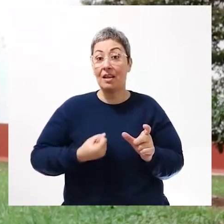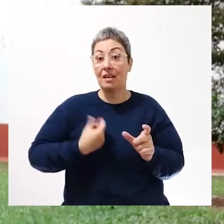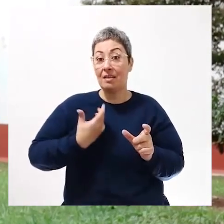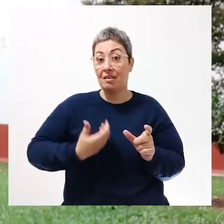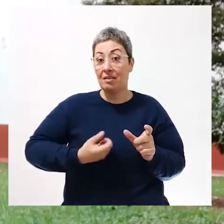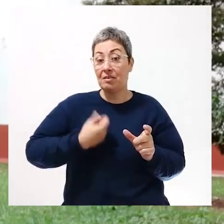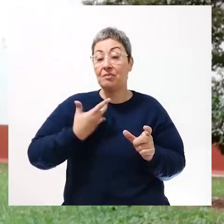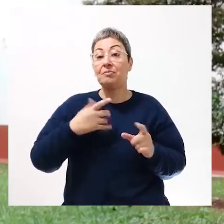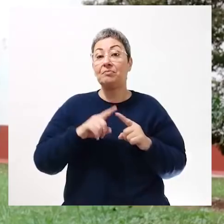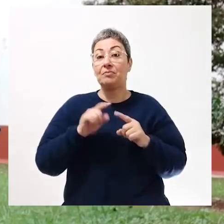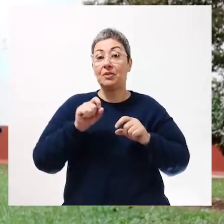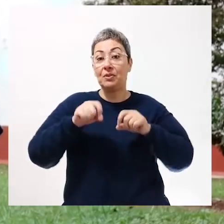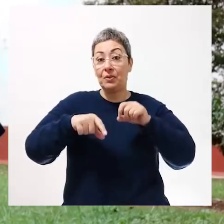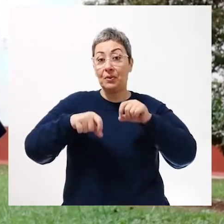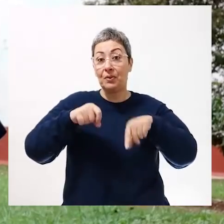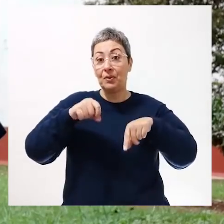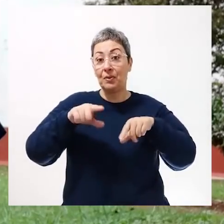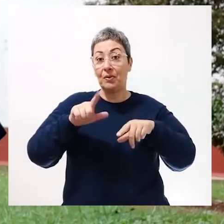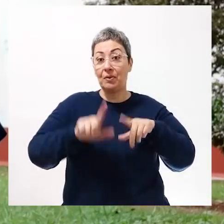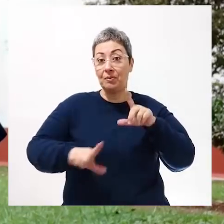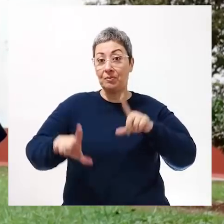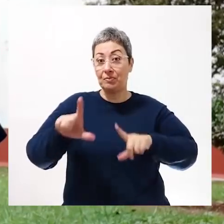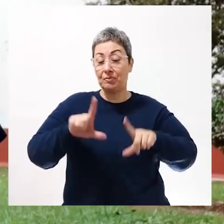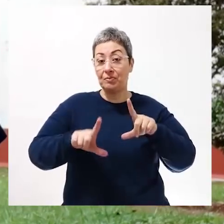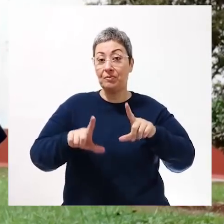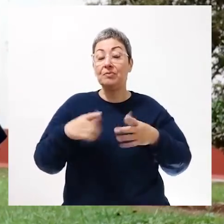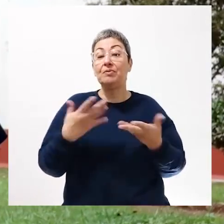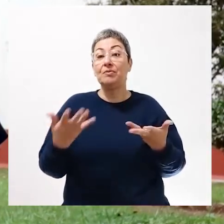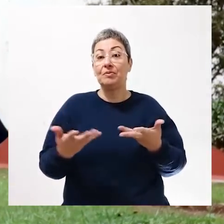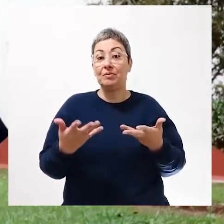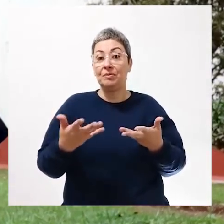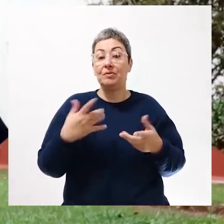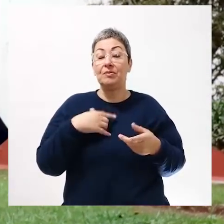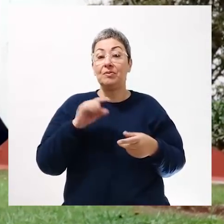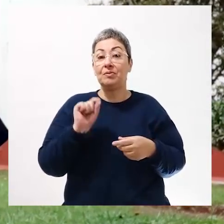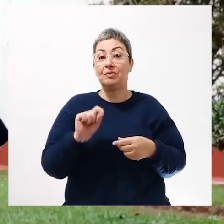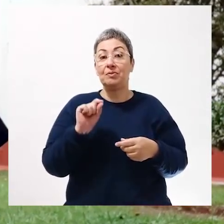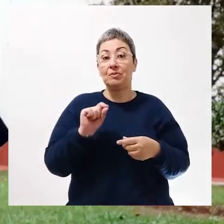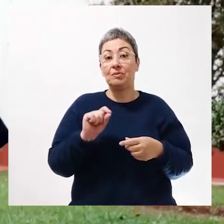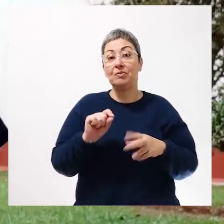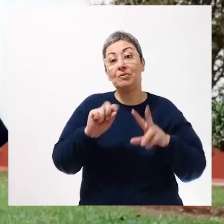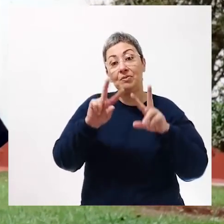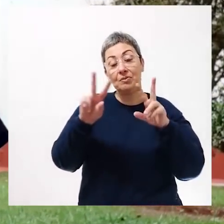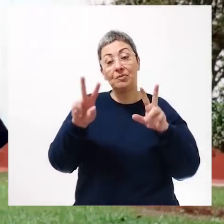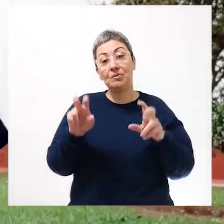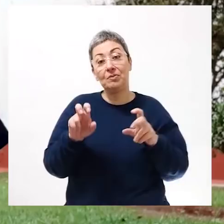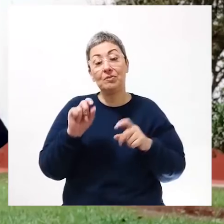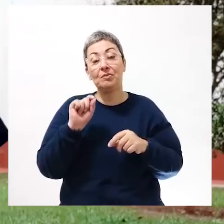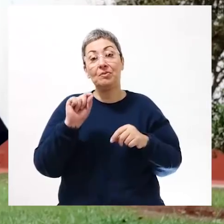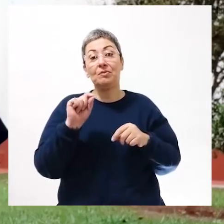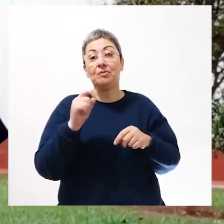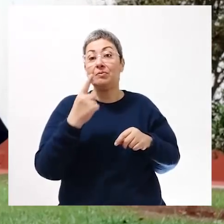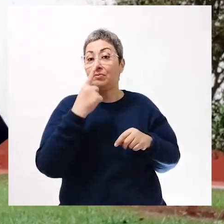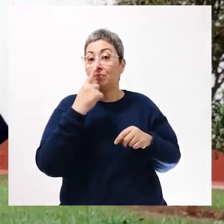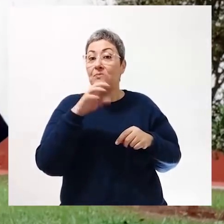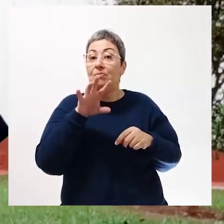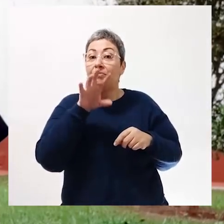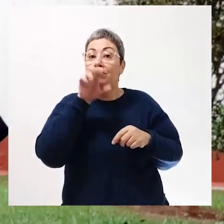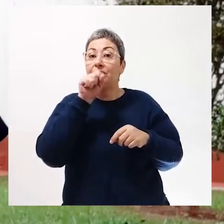palavras poesia, de sementes literária. Vamos falar um pouquinho a respeito